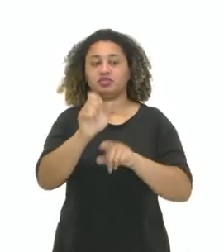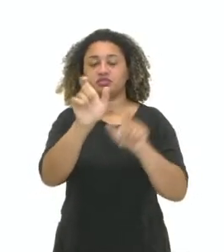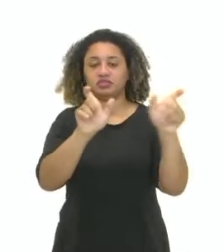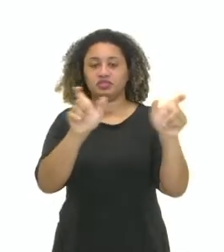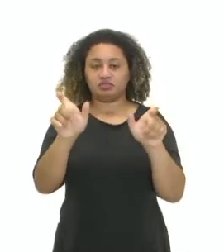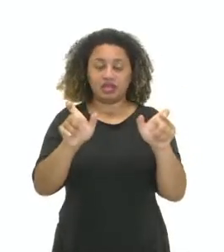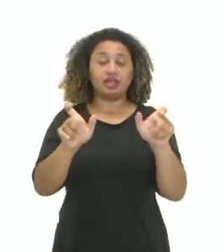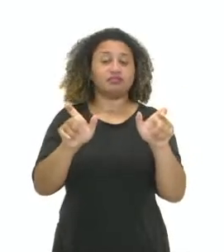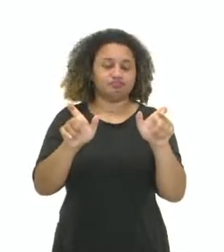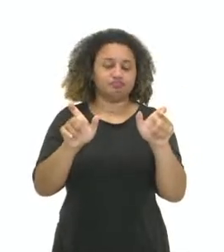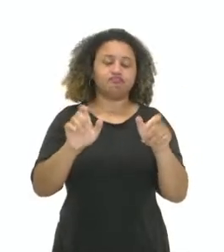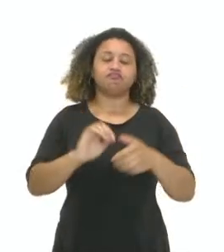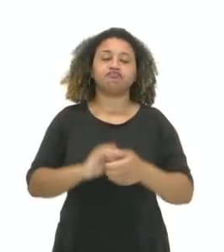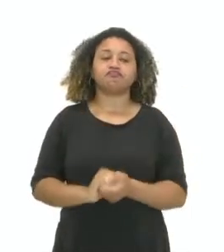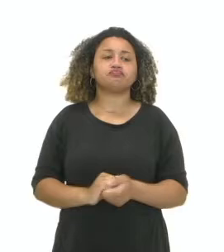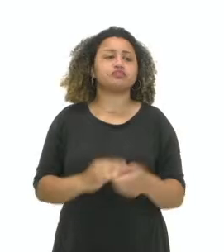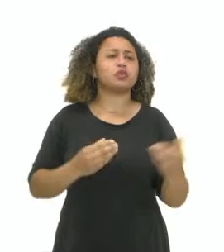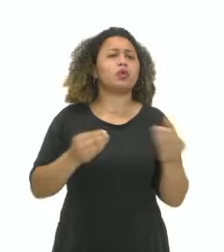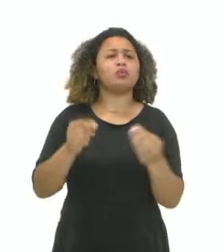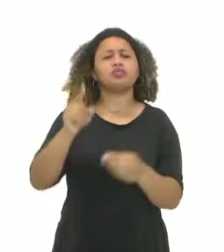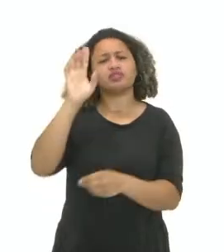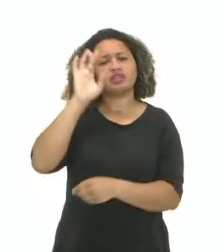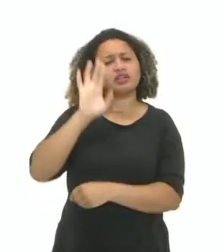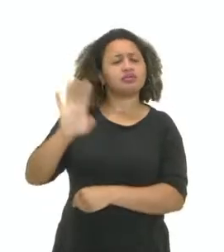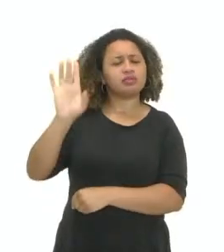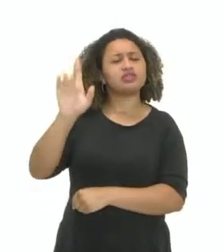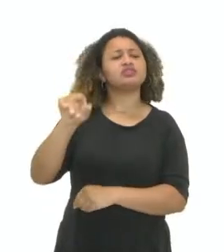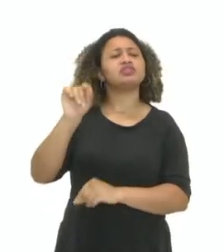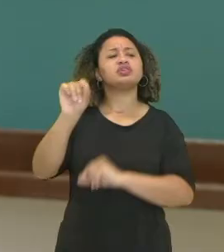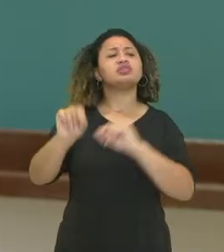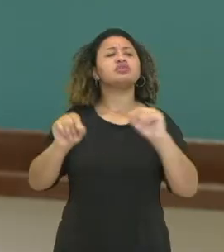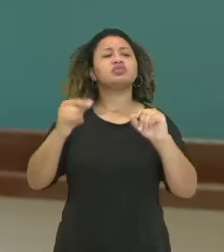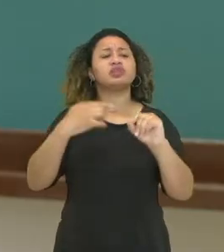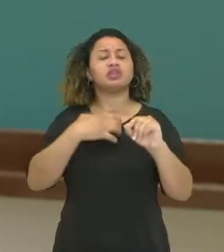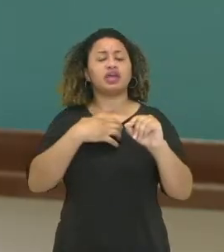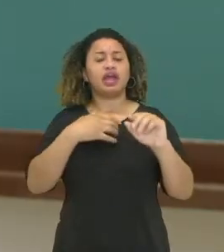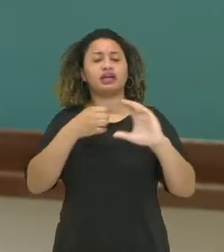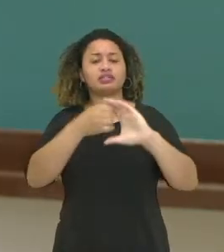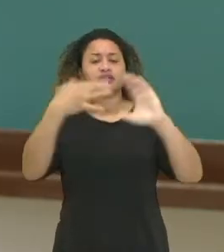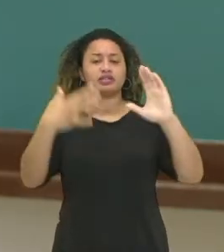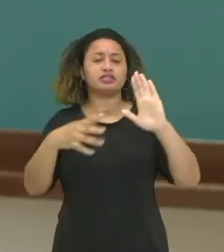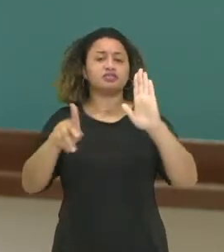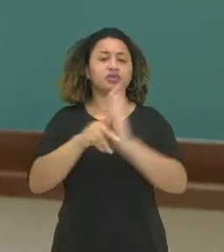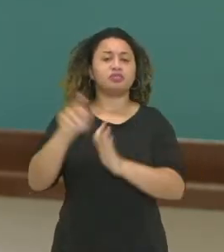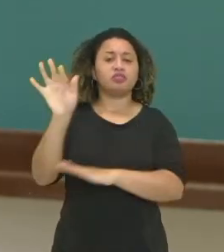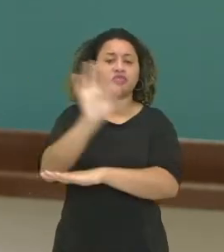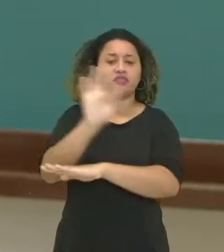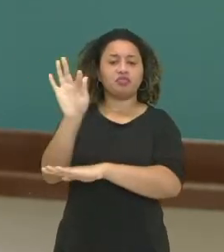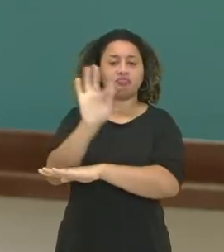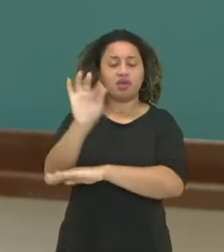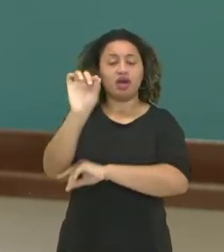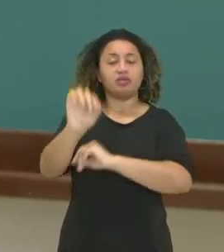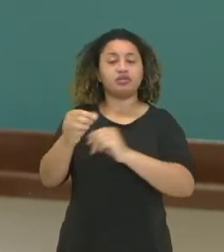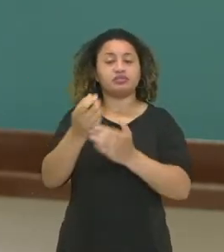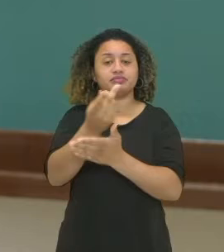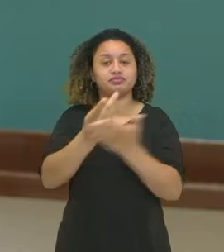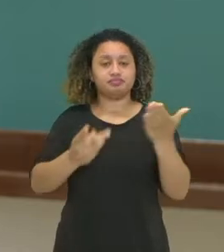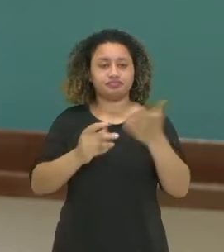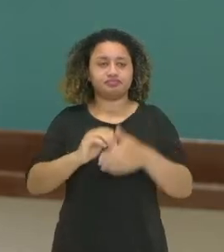morfossintáticos. Como você imagina serem os aspectos formais da poesia? Quais os